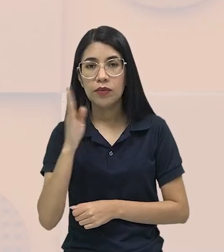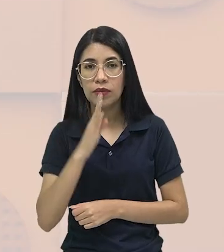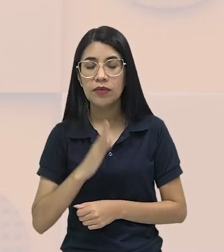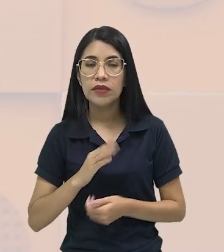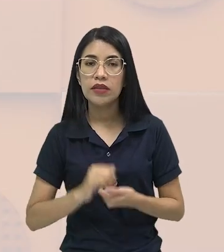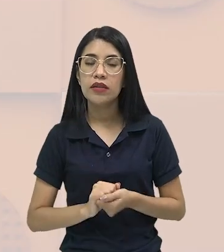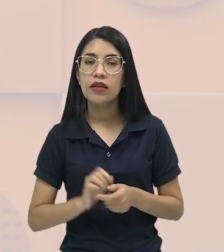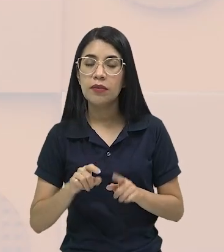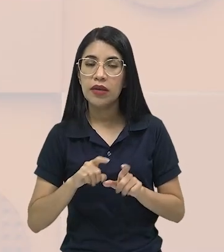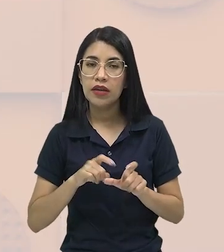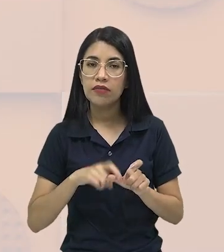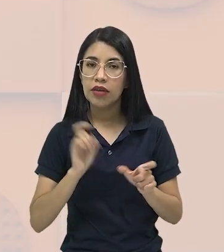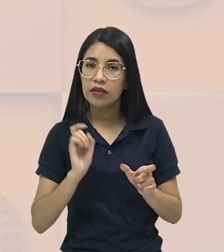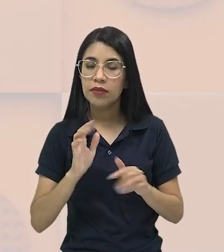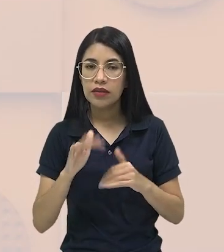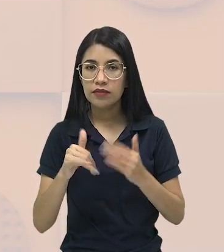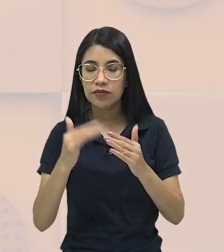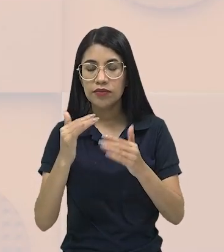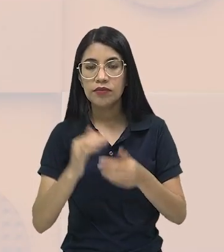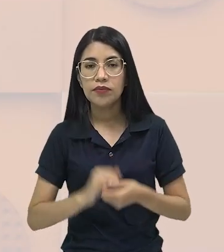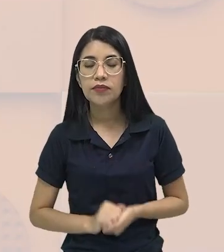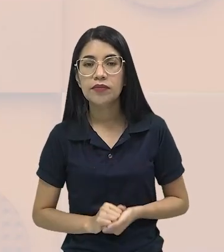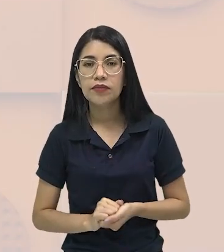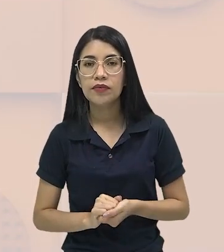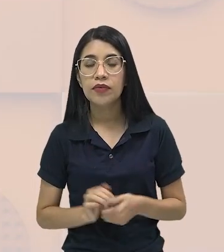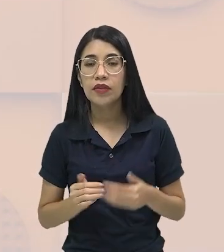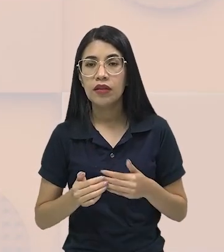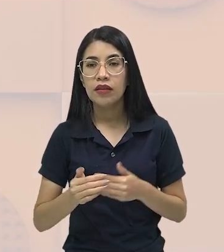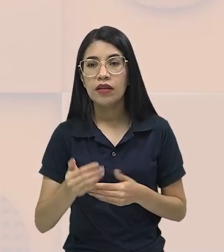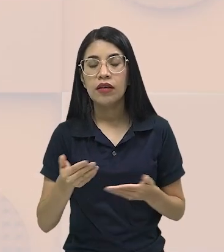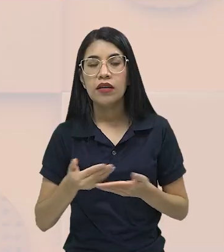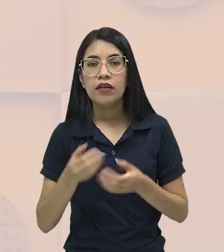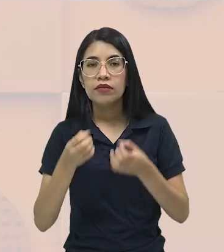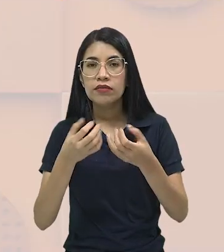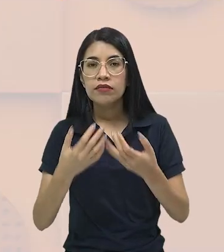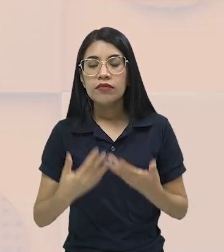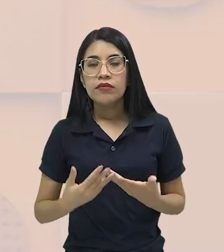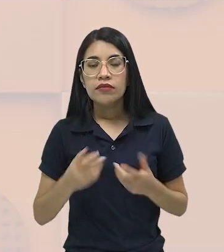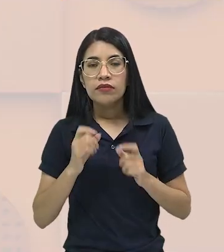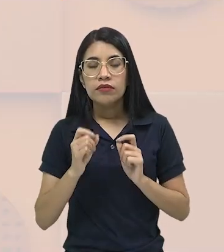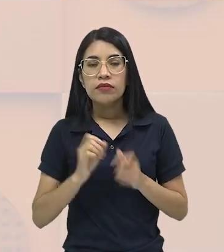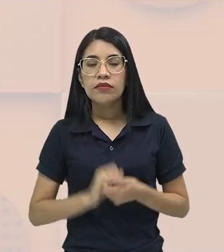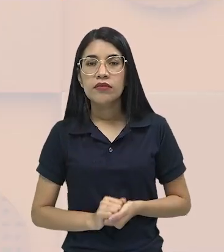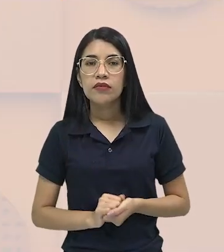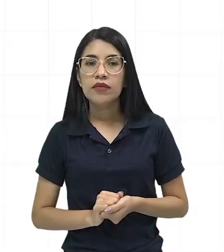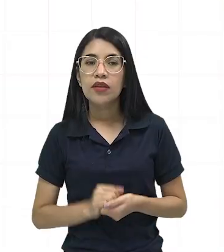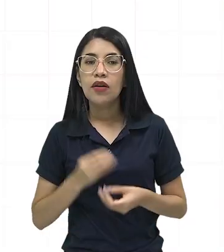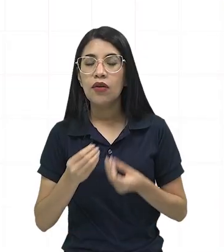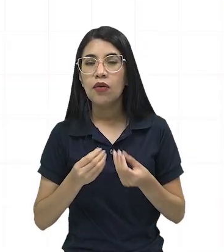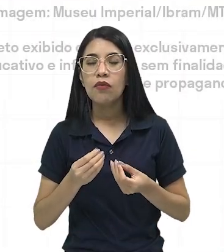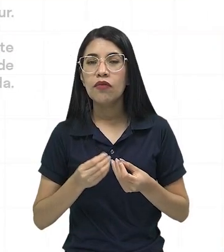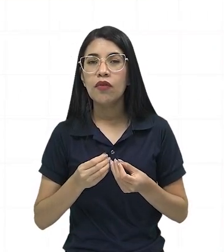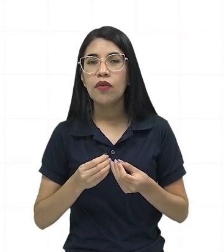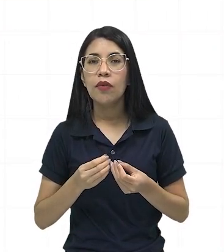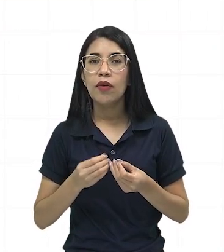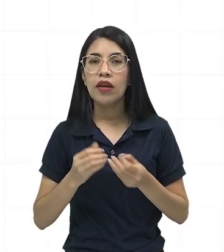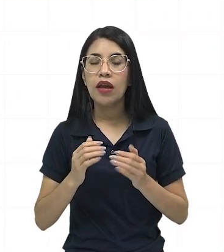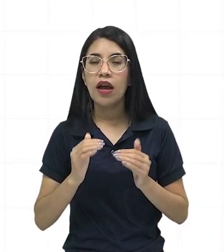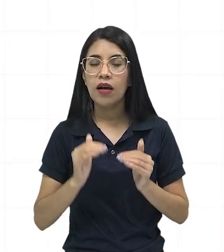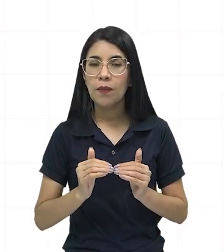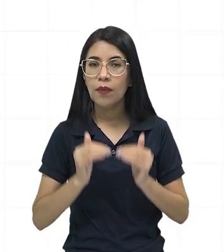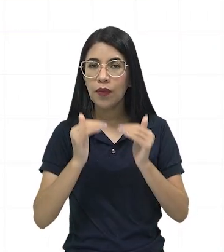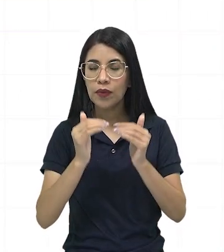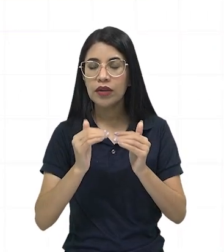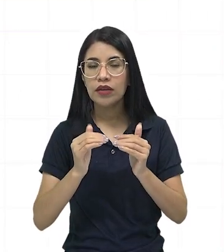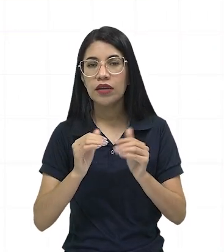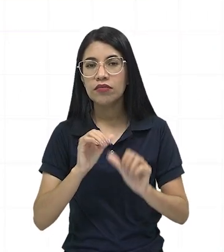nosso processo de independência. Dando continuidade à nossa aula, vamos falar agora da elevação do Brasil a